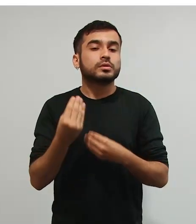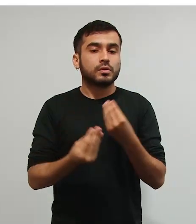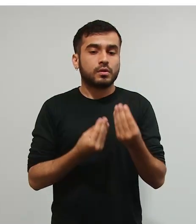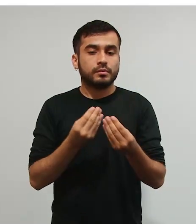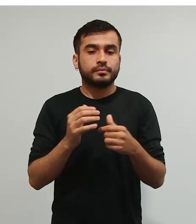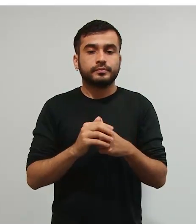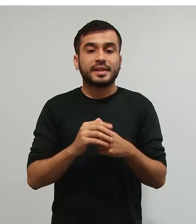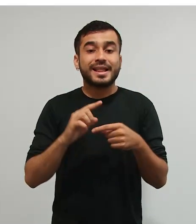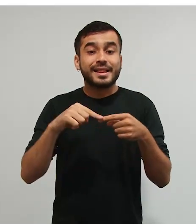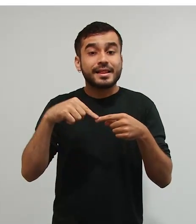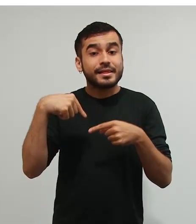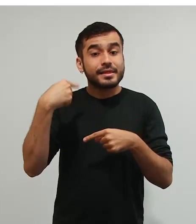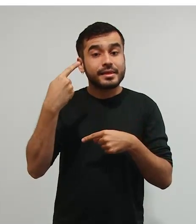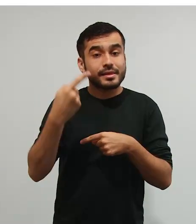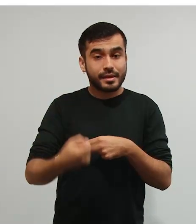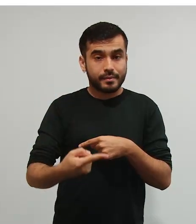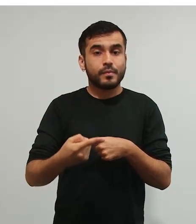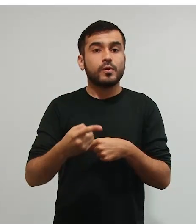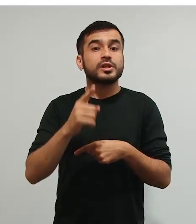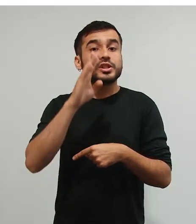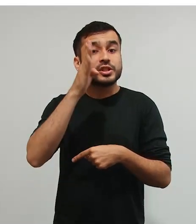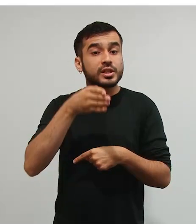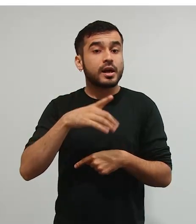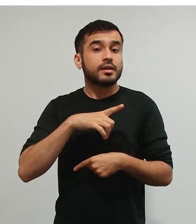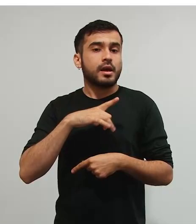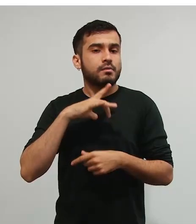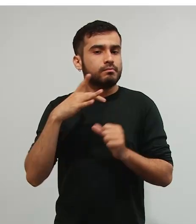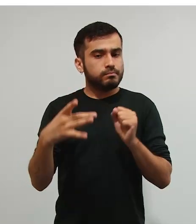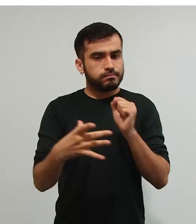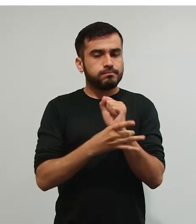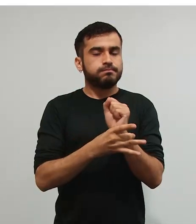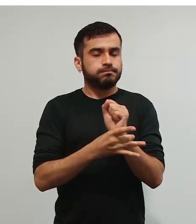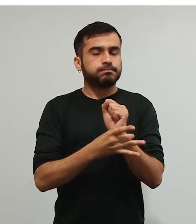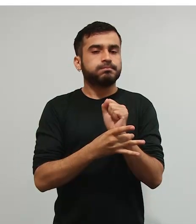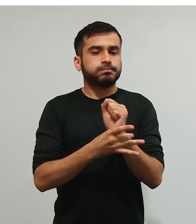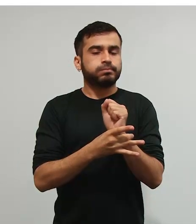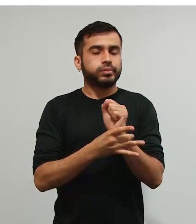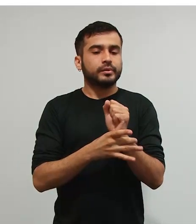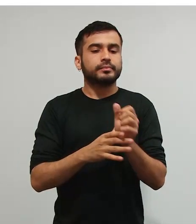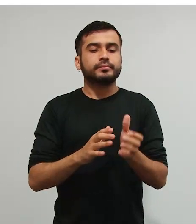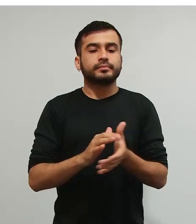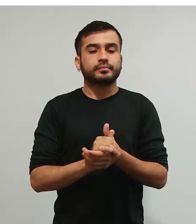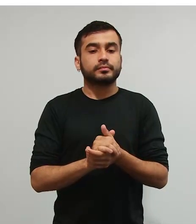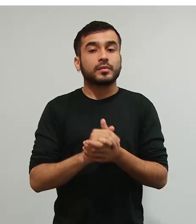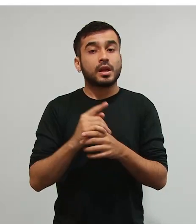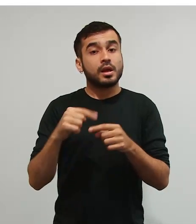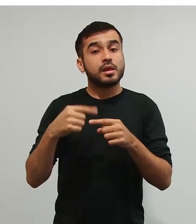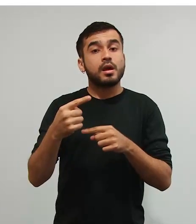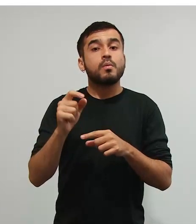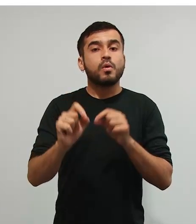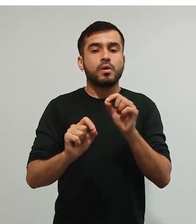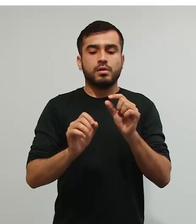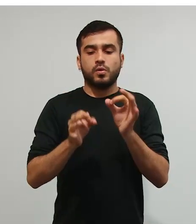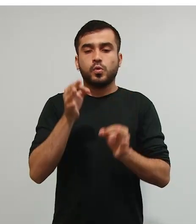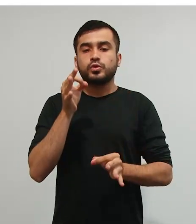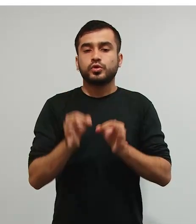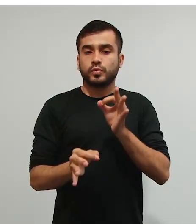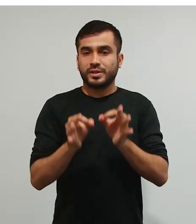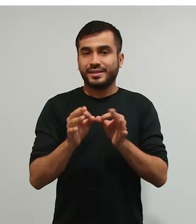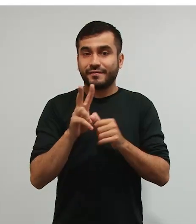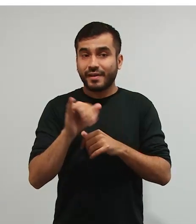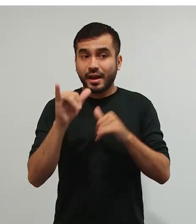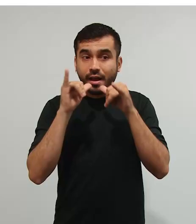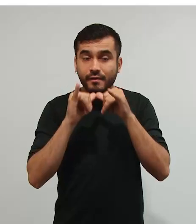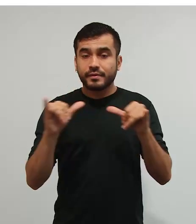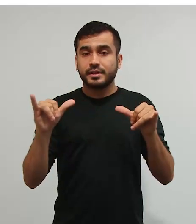possível após a execução estar garantida, tá bom? E aí depois o juiz vai intimar a